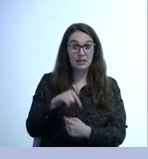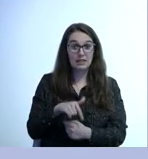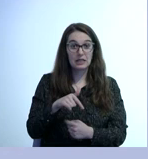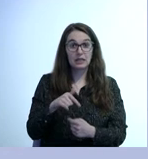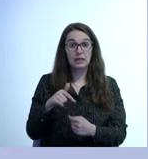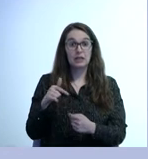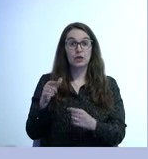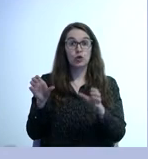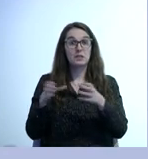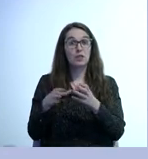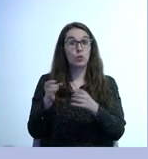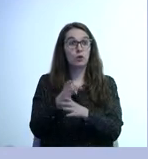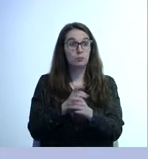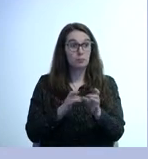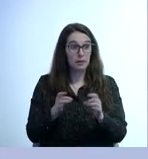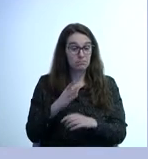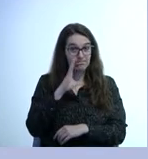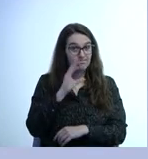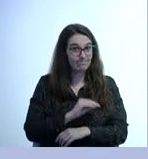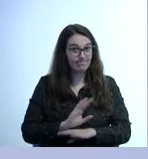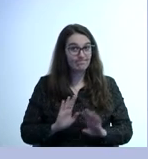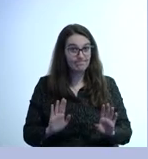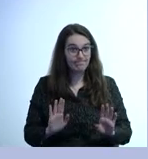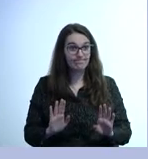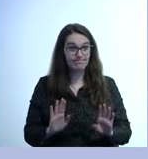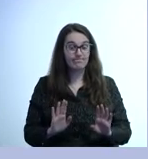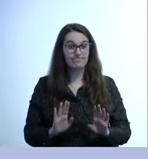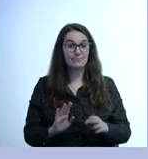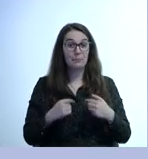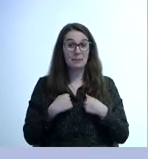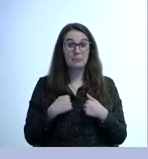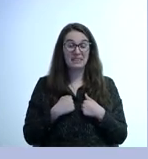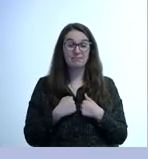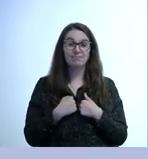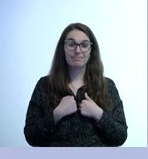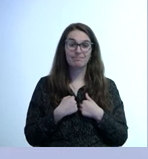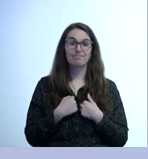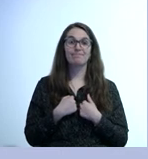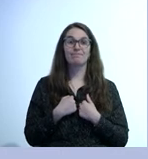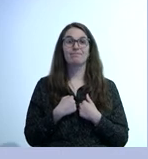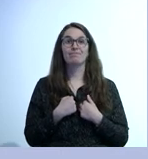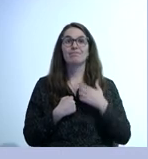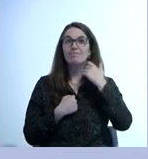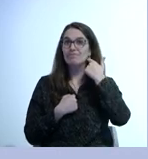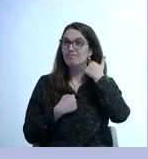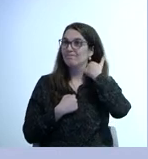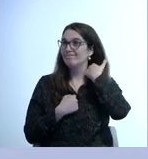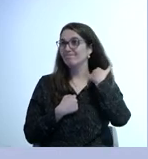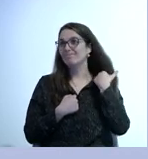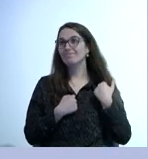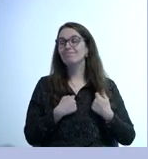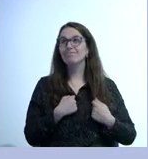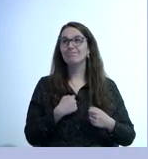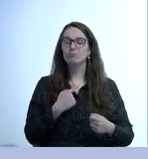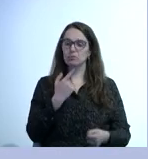Europeia, pelos exemplos que há. E é para mim